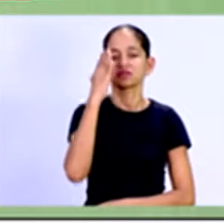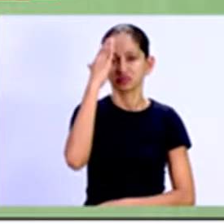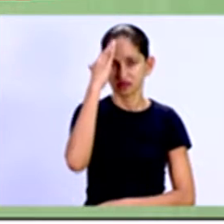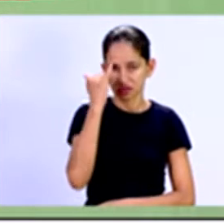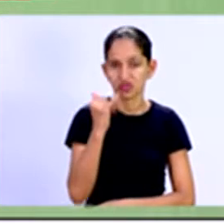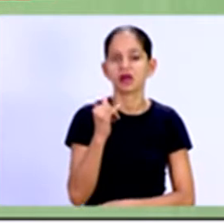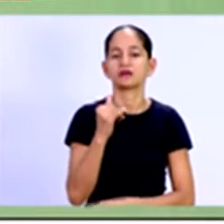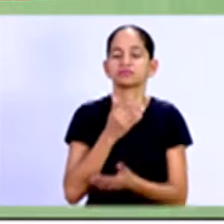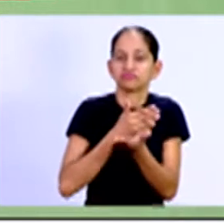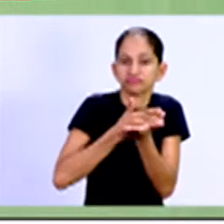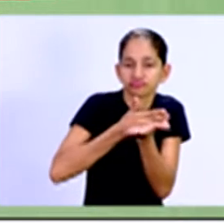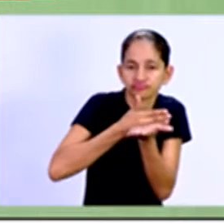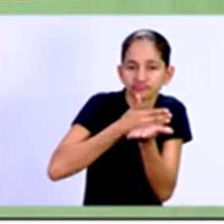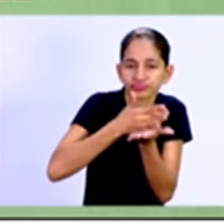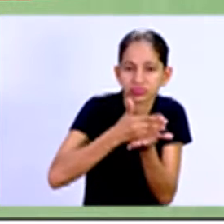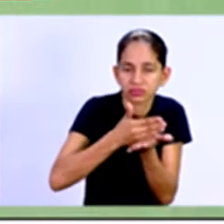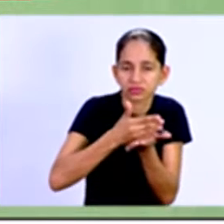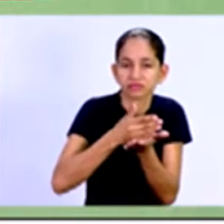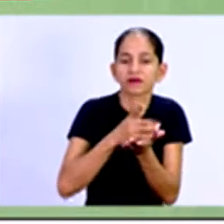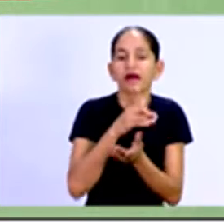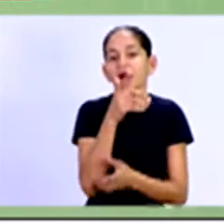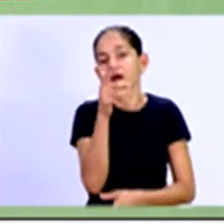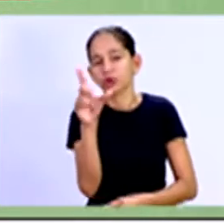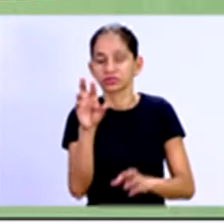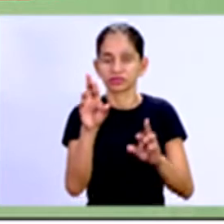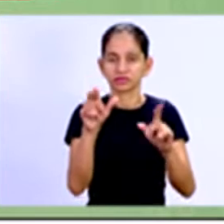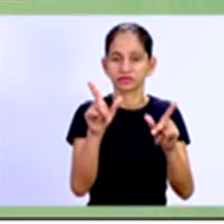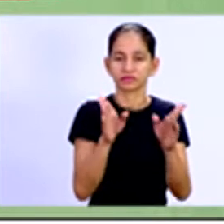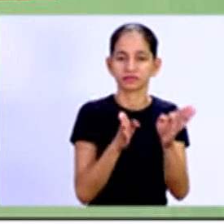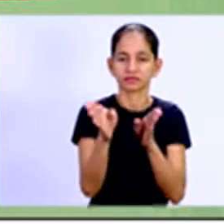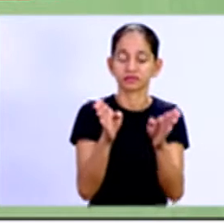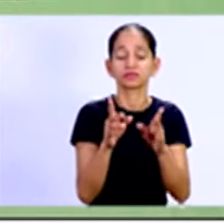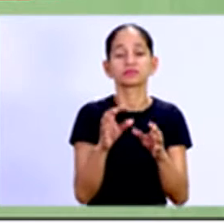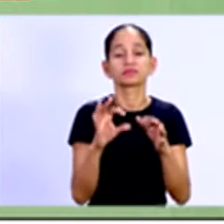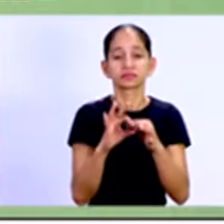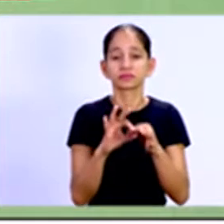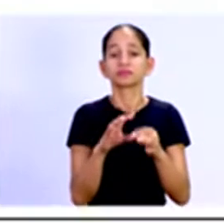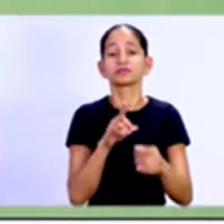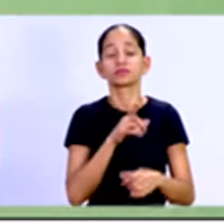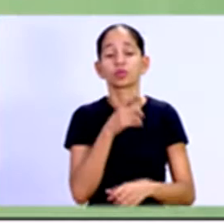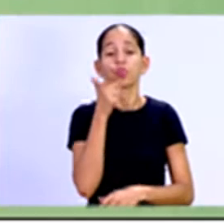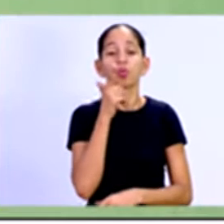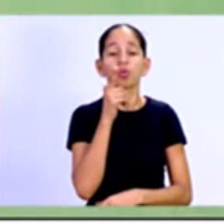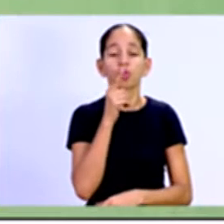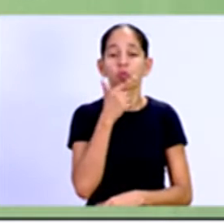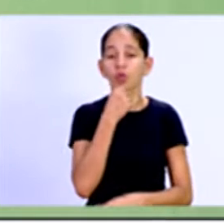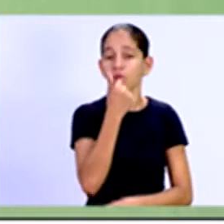partir de um conceito de ignorância que Aristóteles vai definir depois. Em Aristóteles